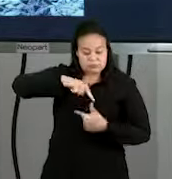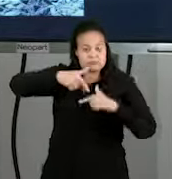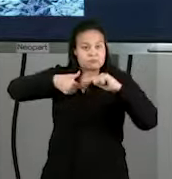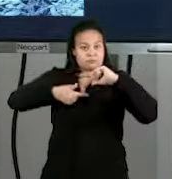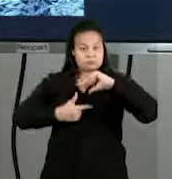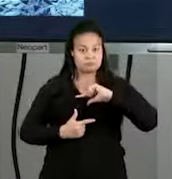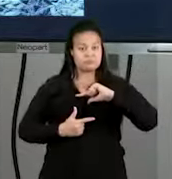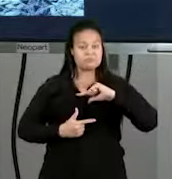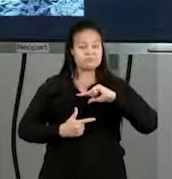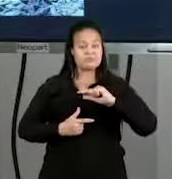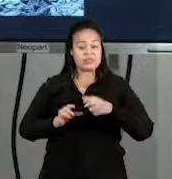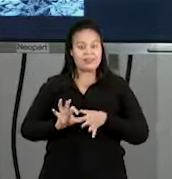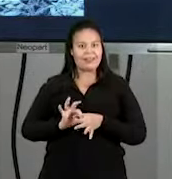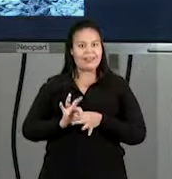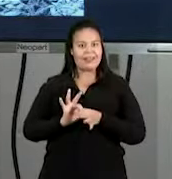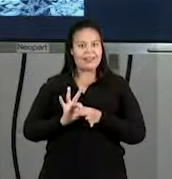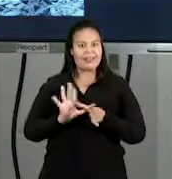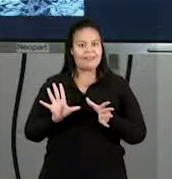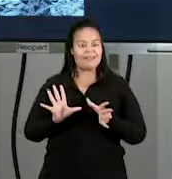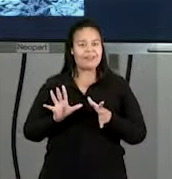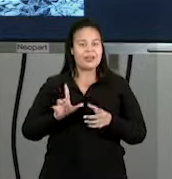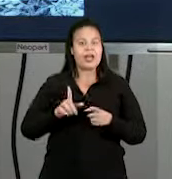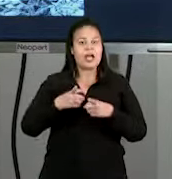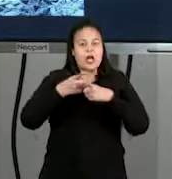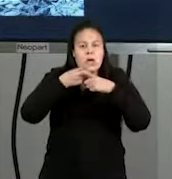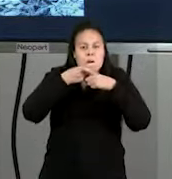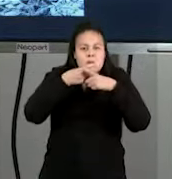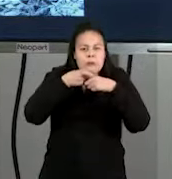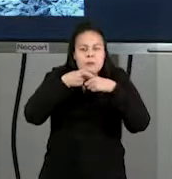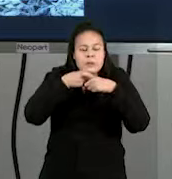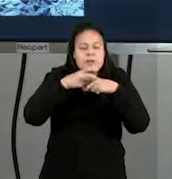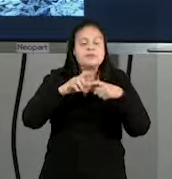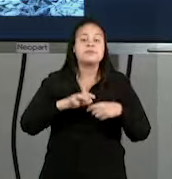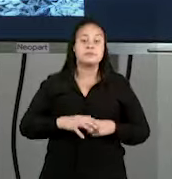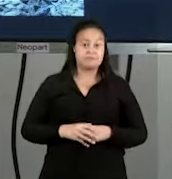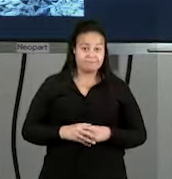da opressão dos nazistas. Mas